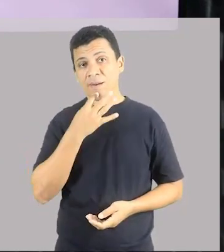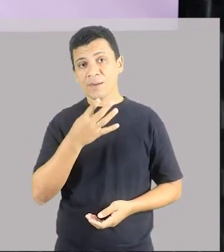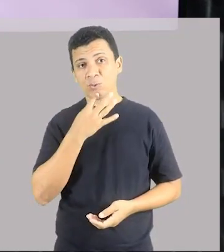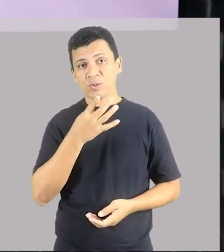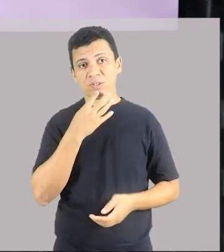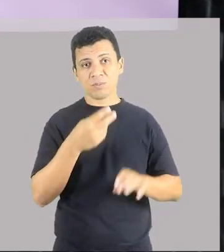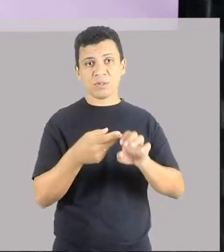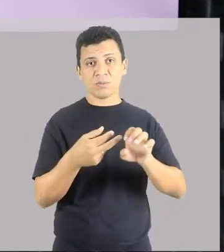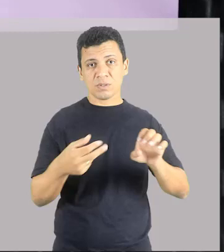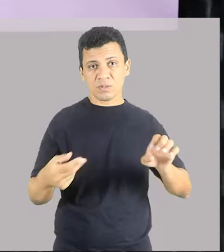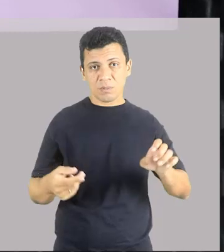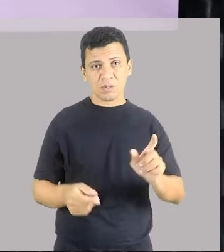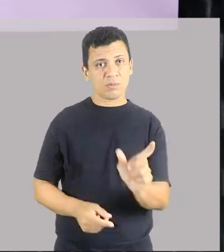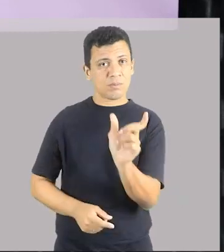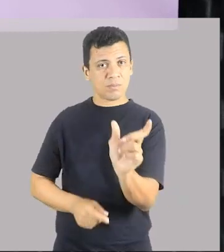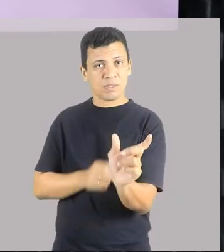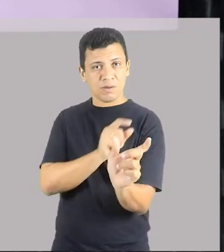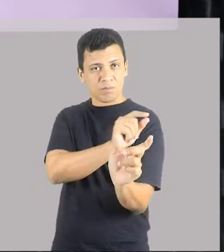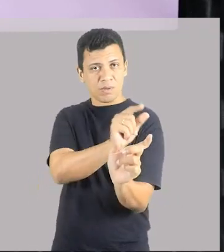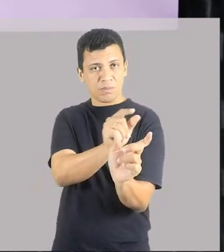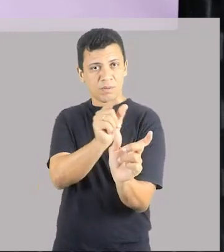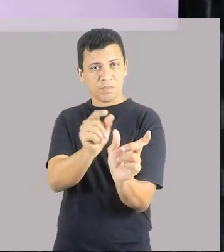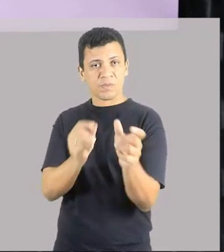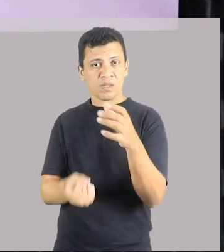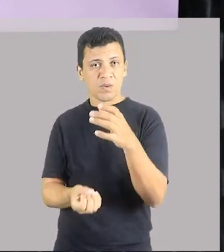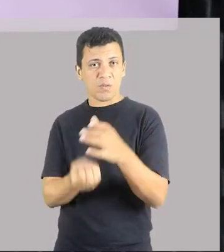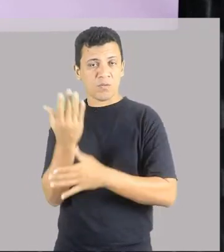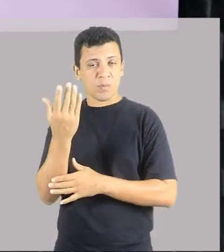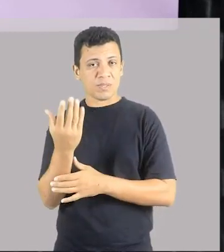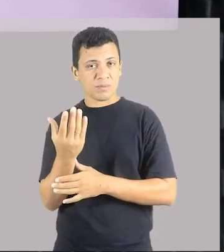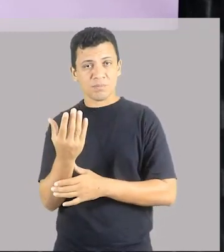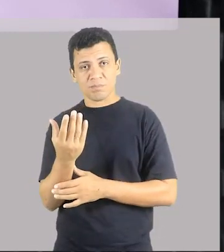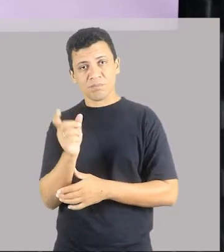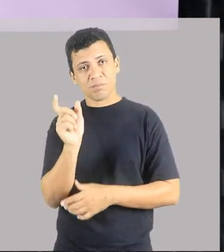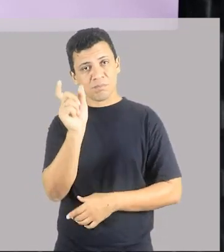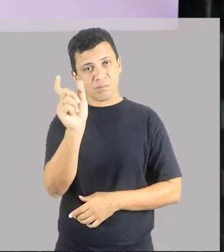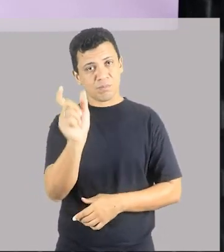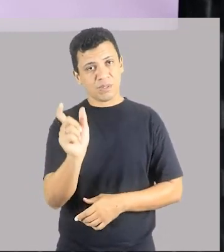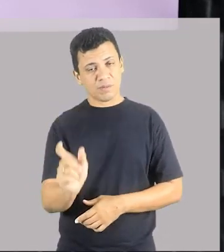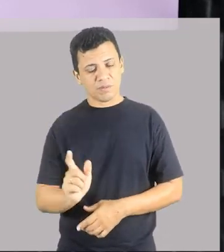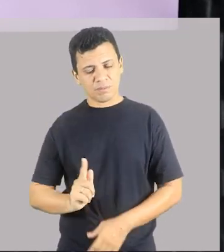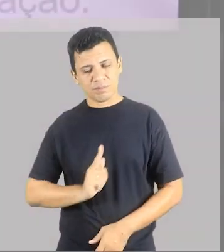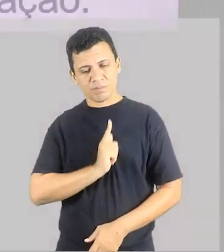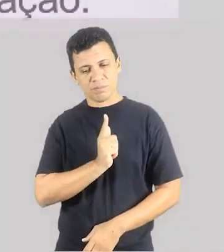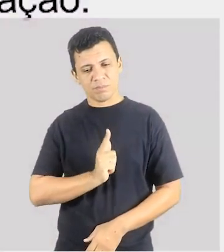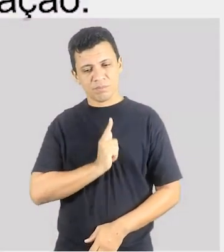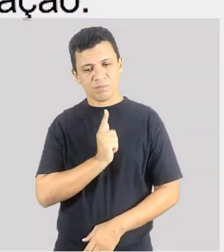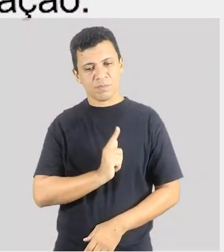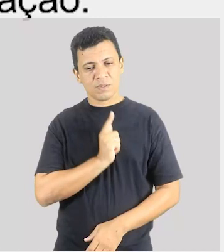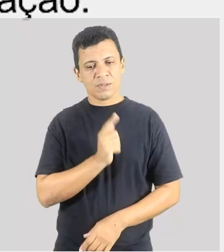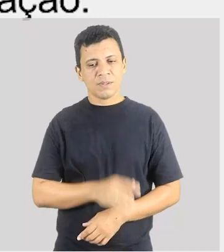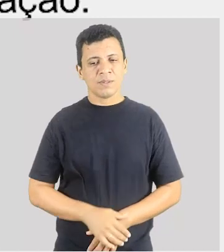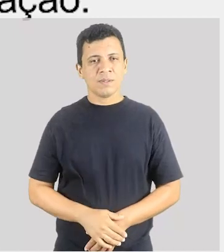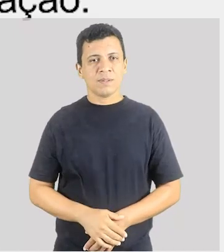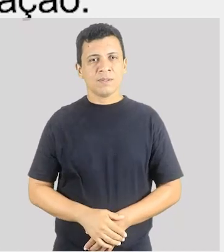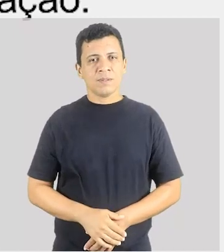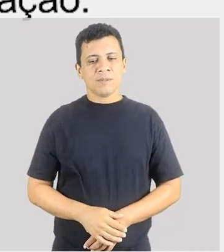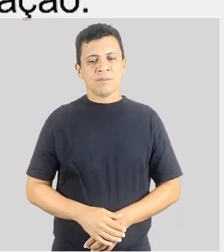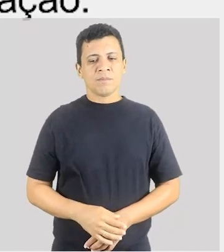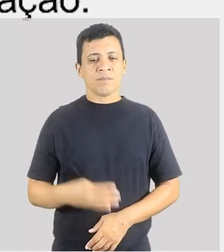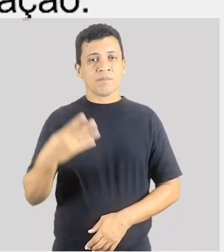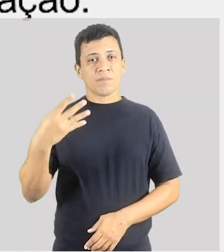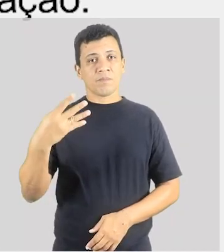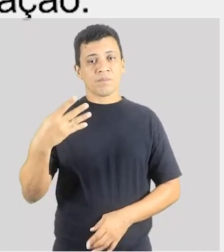elementos estruturais a partir da formação das palavras das classes gramaticais Aí temos também uma questãozinha